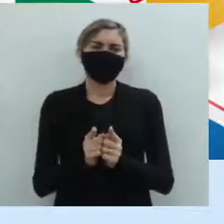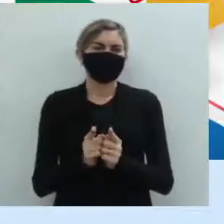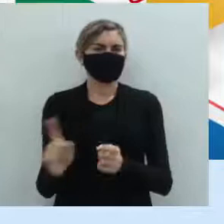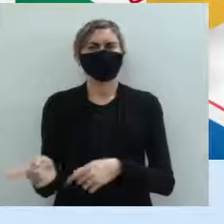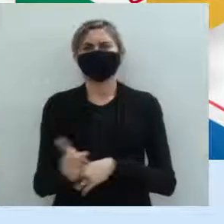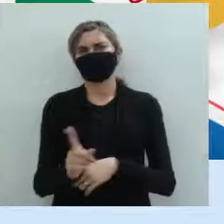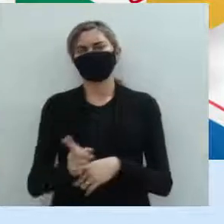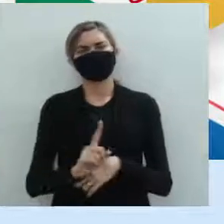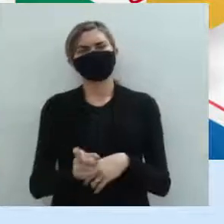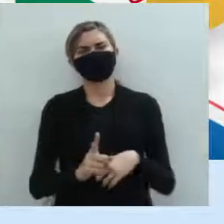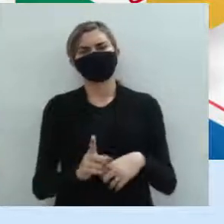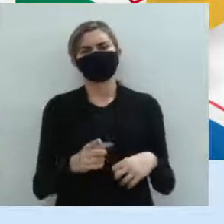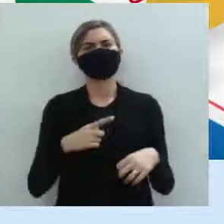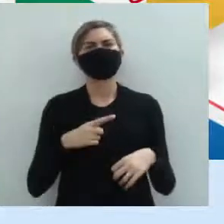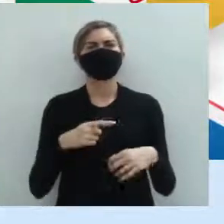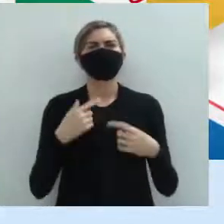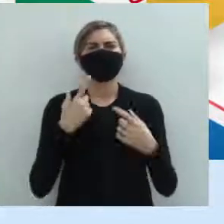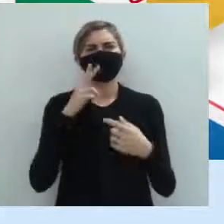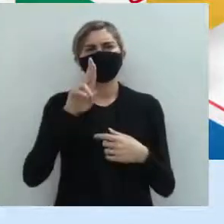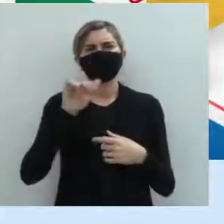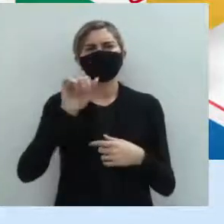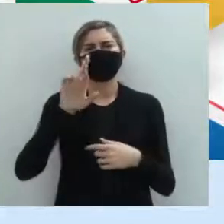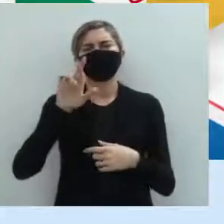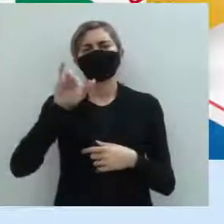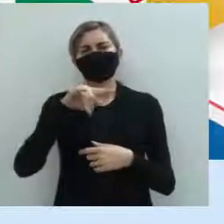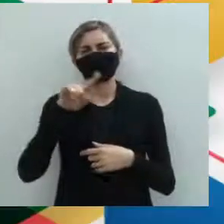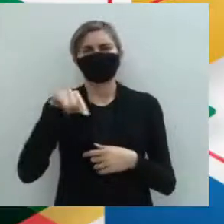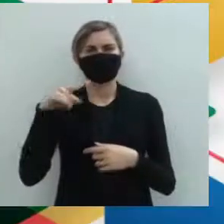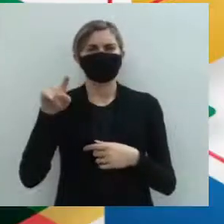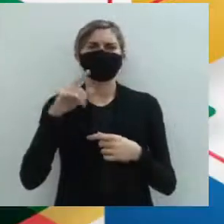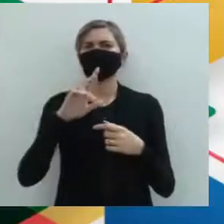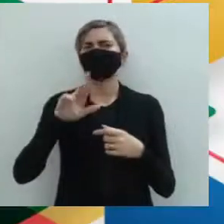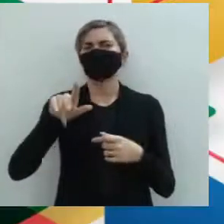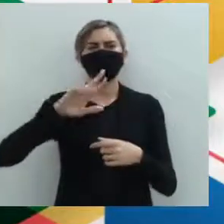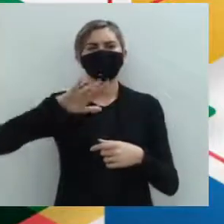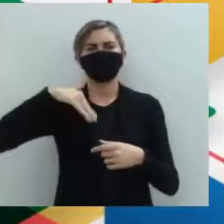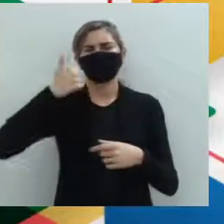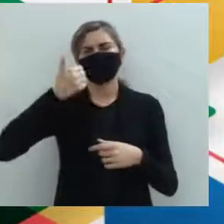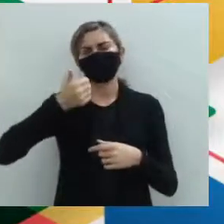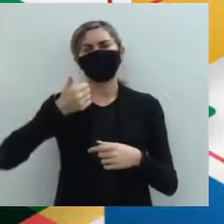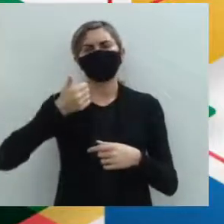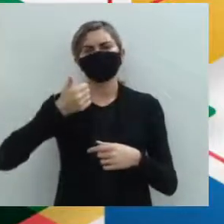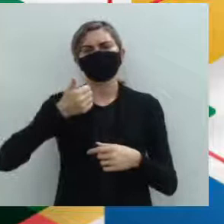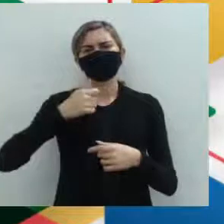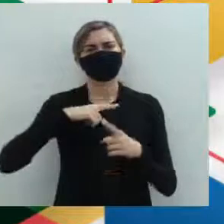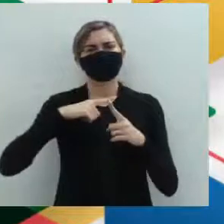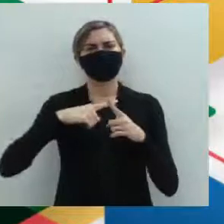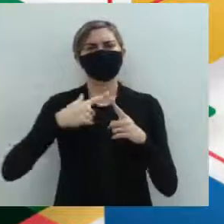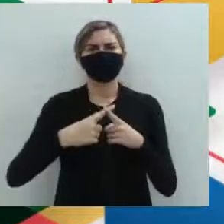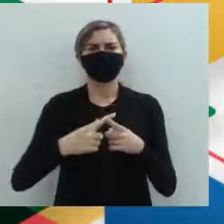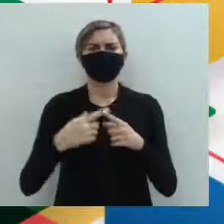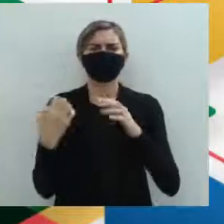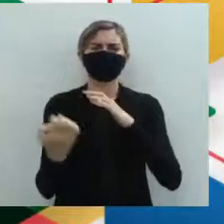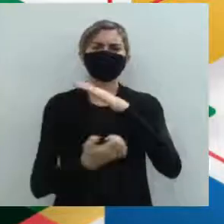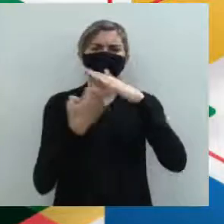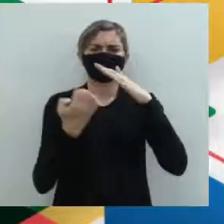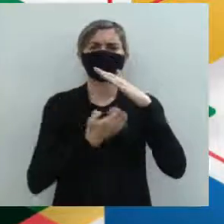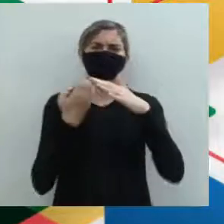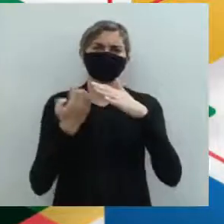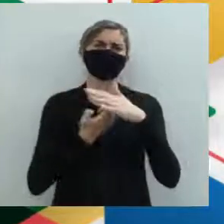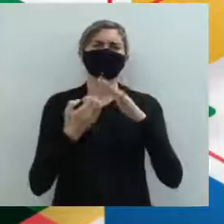certo? A uberização, ela não é a melhor alternativa porque ela mantém o lucro das empresas e